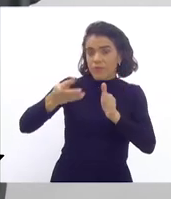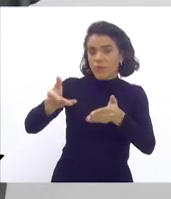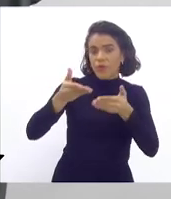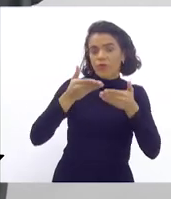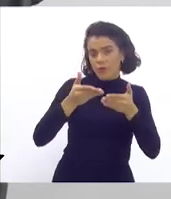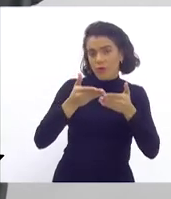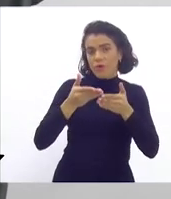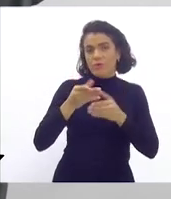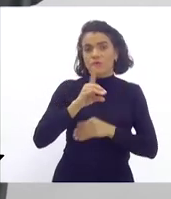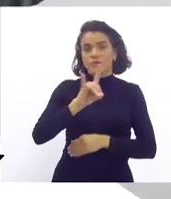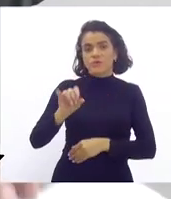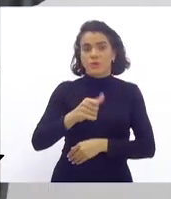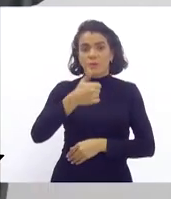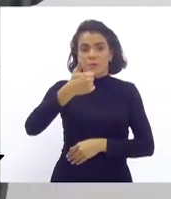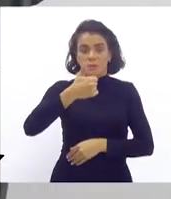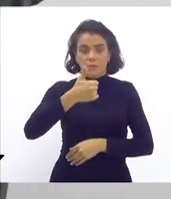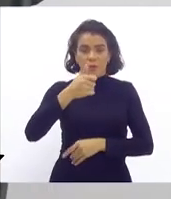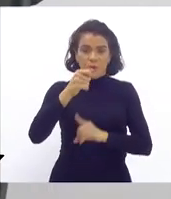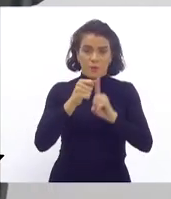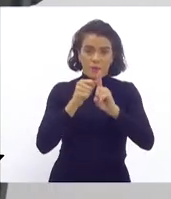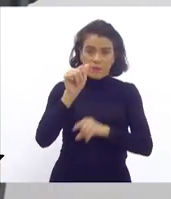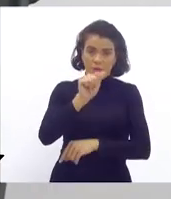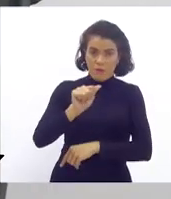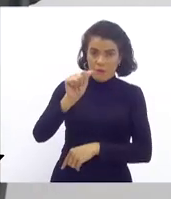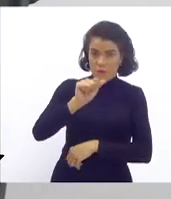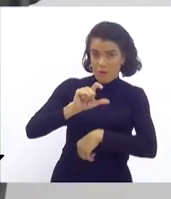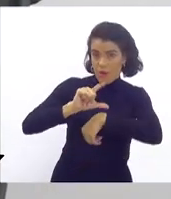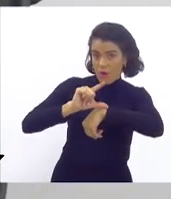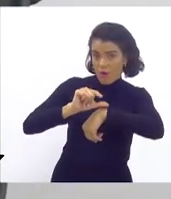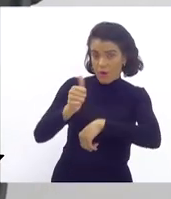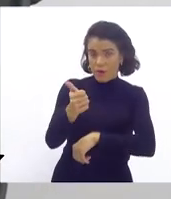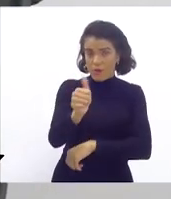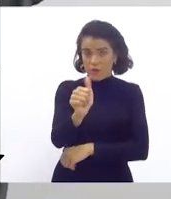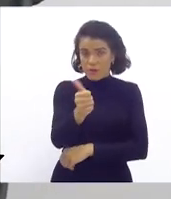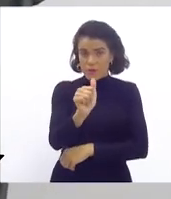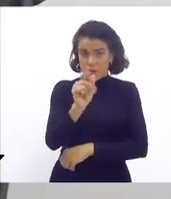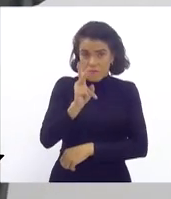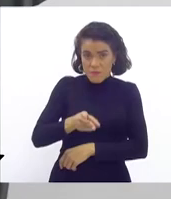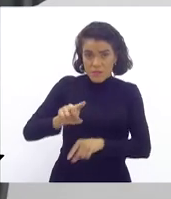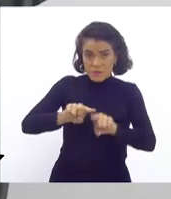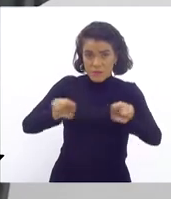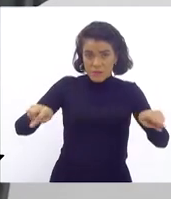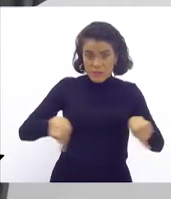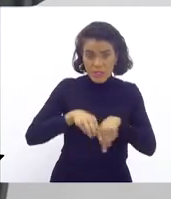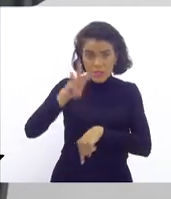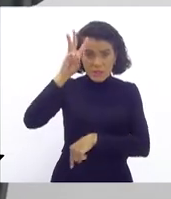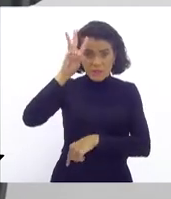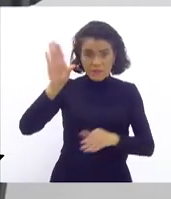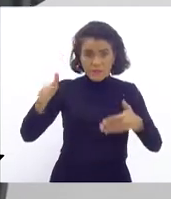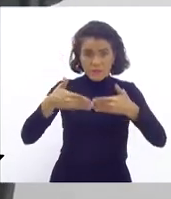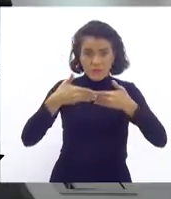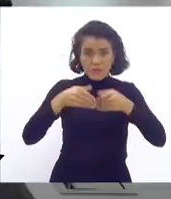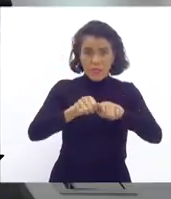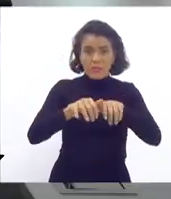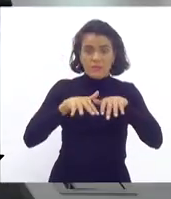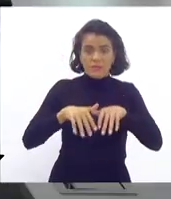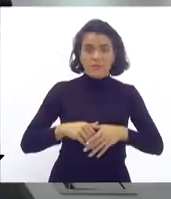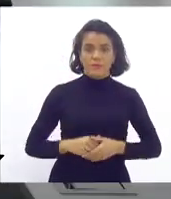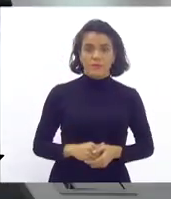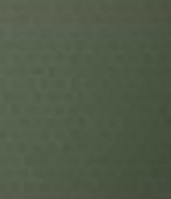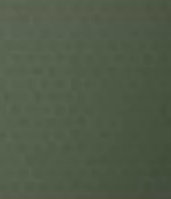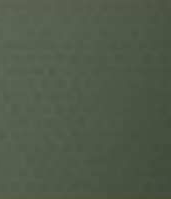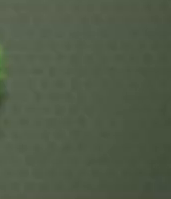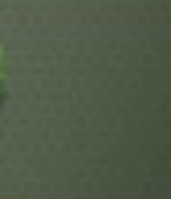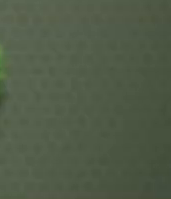no dia 1º de Agosto às 11 horas nessa sala terça-feira muito obrigado a todos tá encerrado a sessão